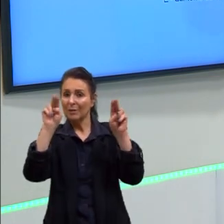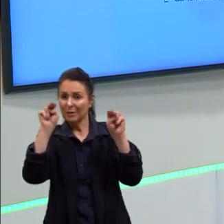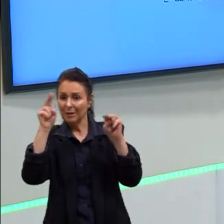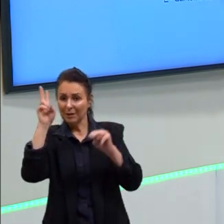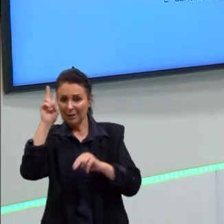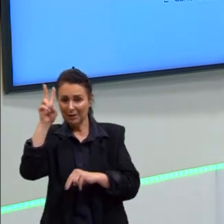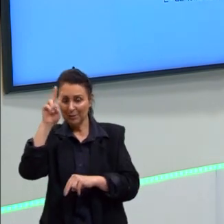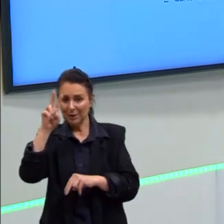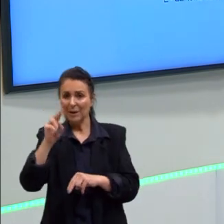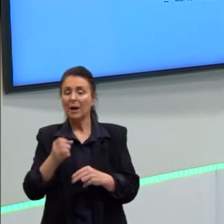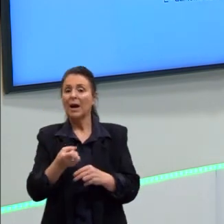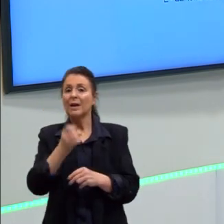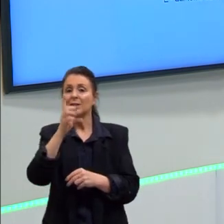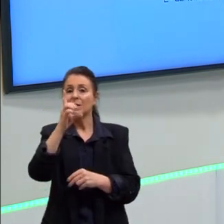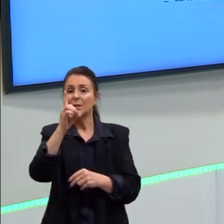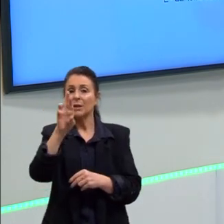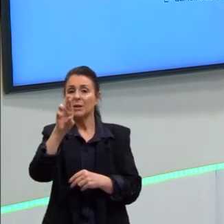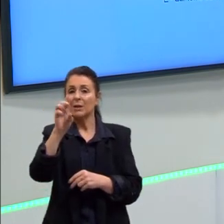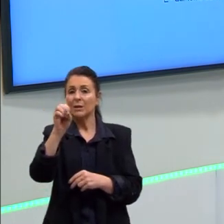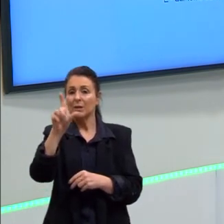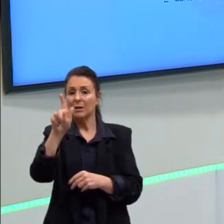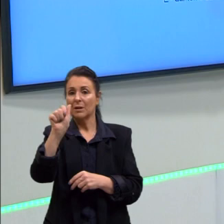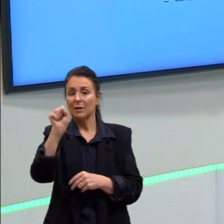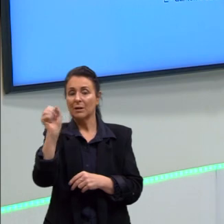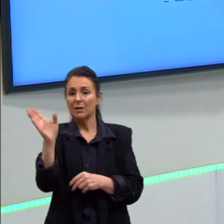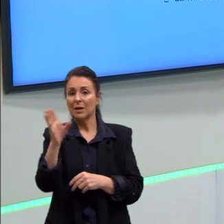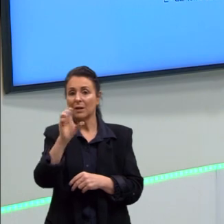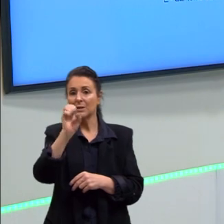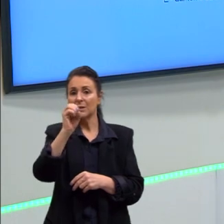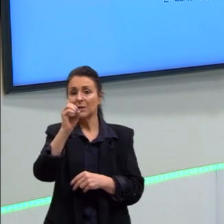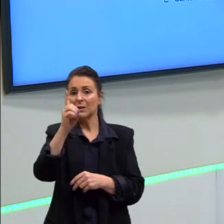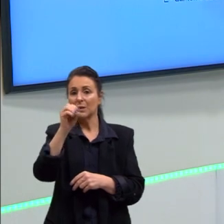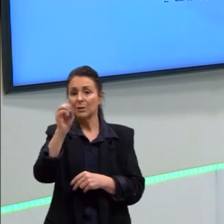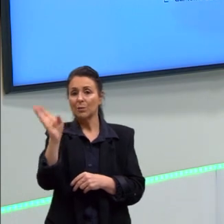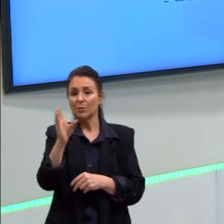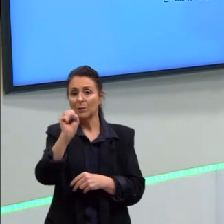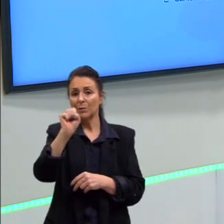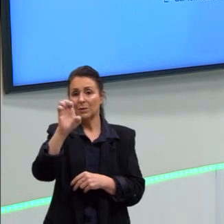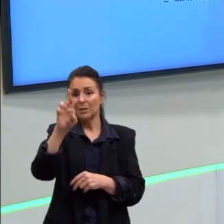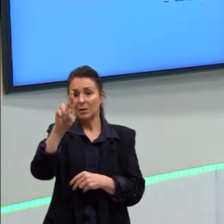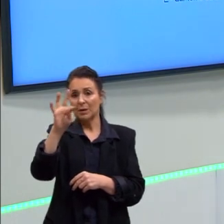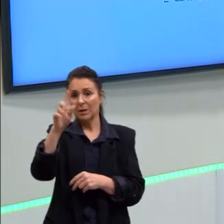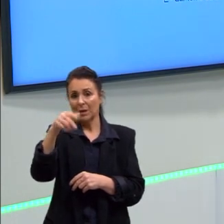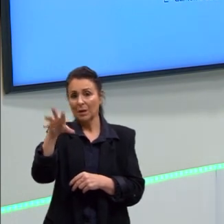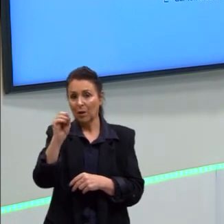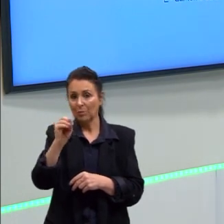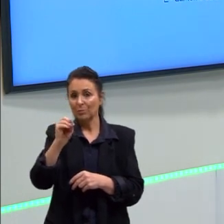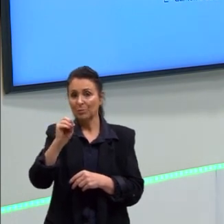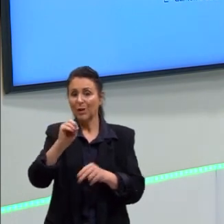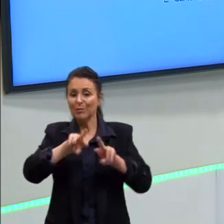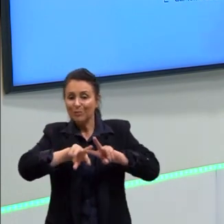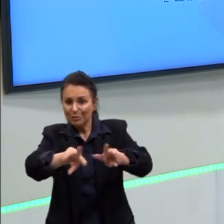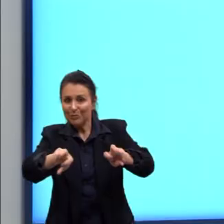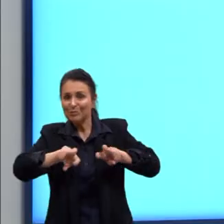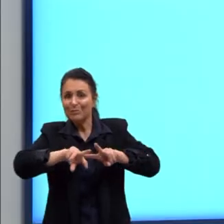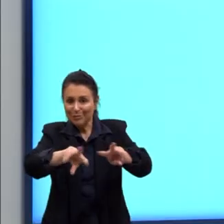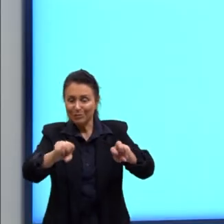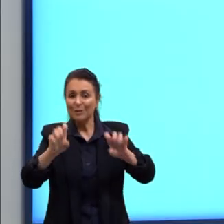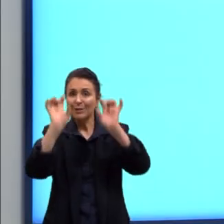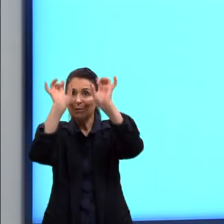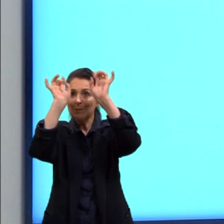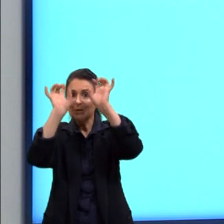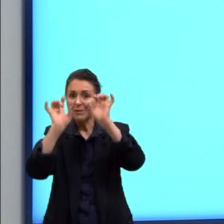falou não foi algo tão predatório Como tem sido nos últimos nos últimos anos tá E aí